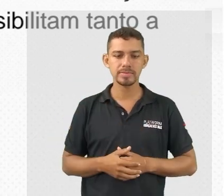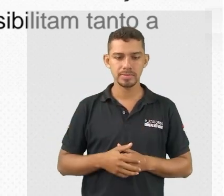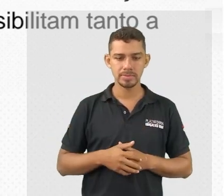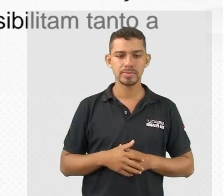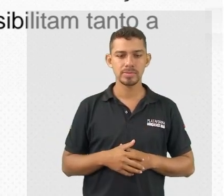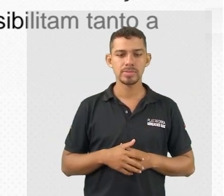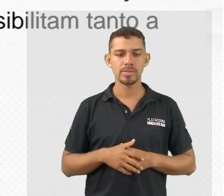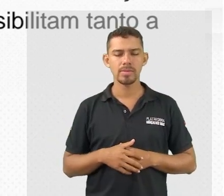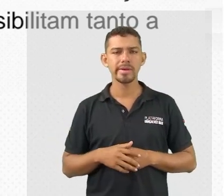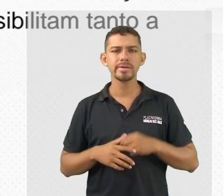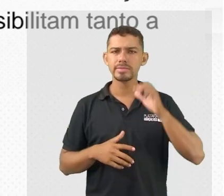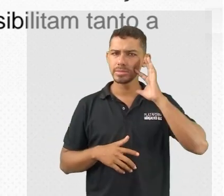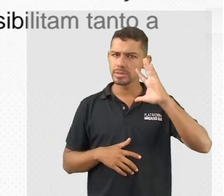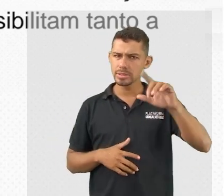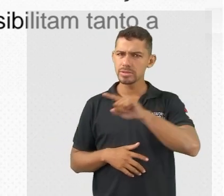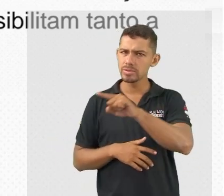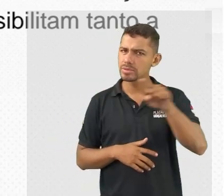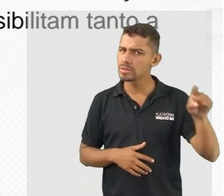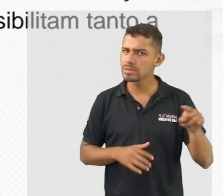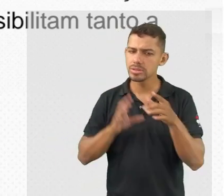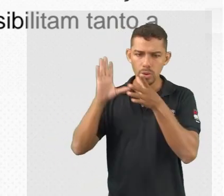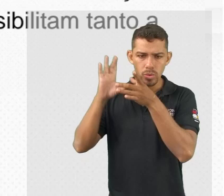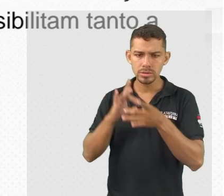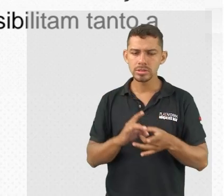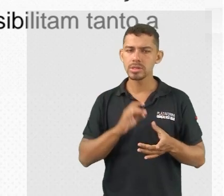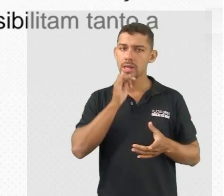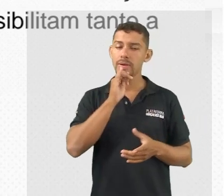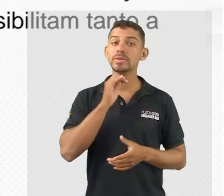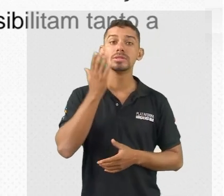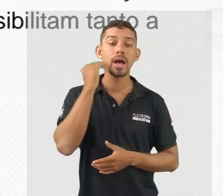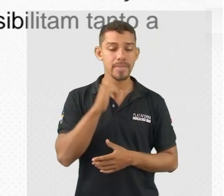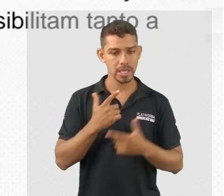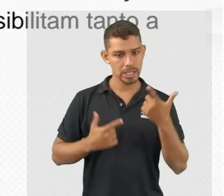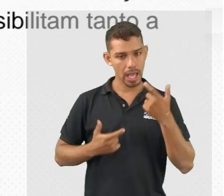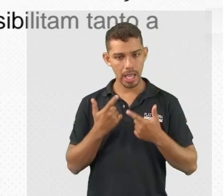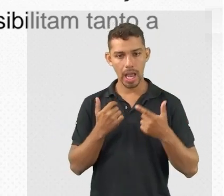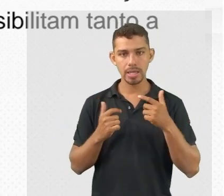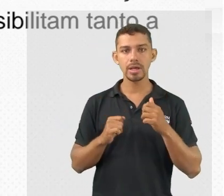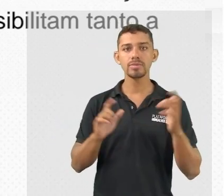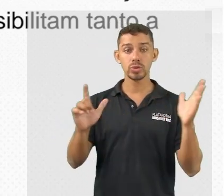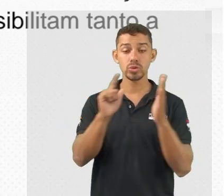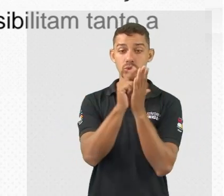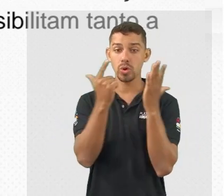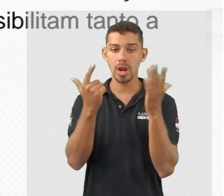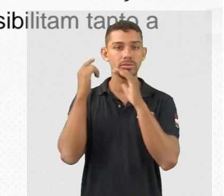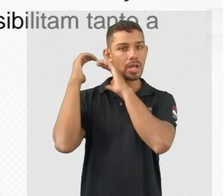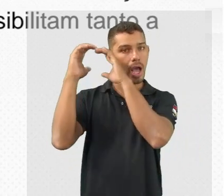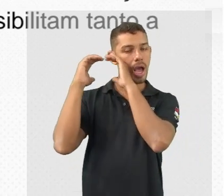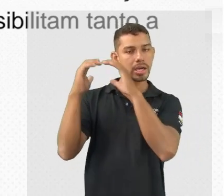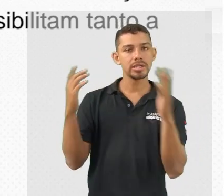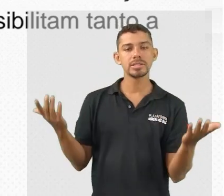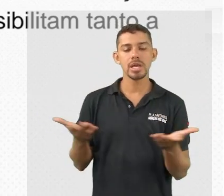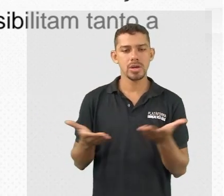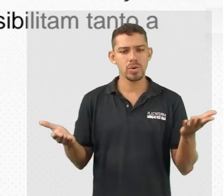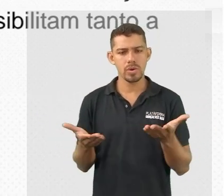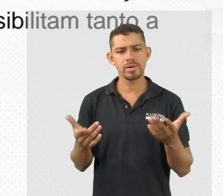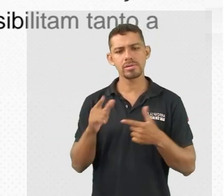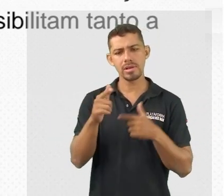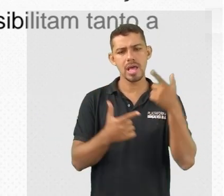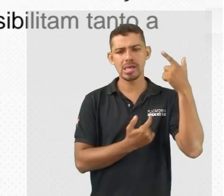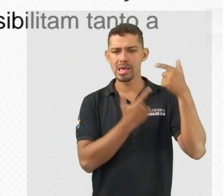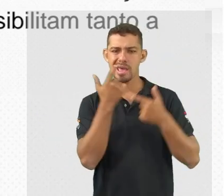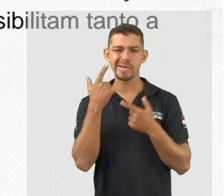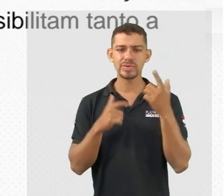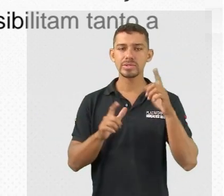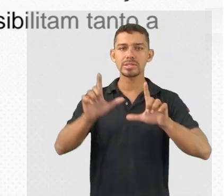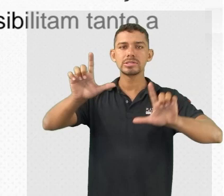Então, imaginem vocês um contexto em que só se sabia das guerras a partir dos jornais e da rádio, e agora as guerras estavam